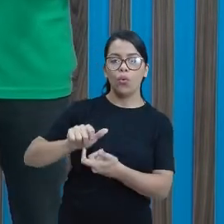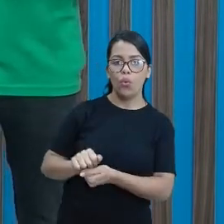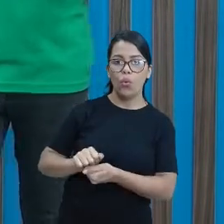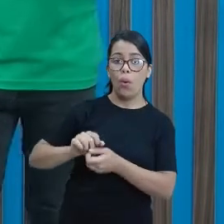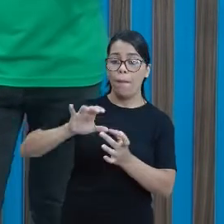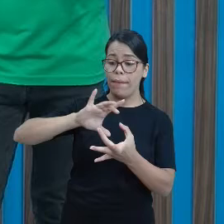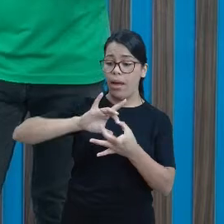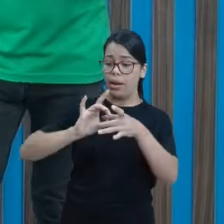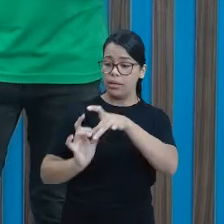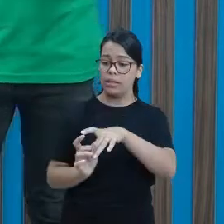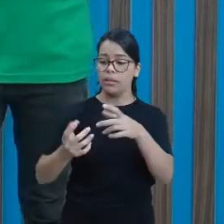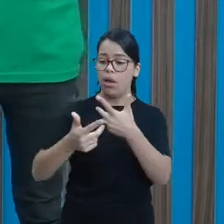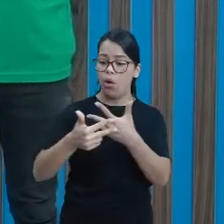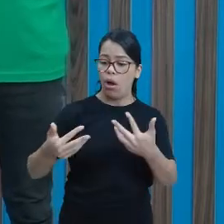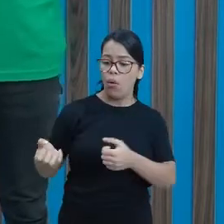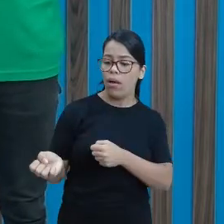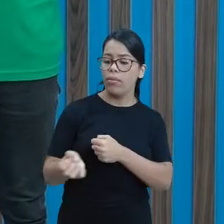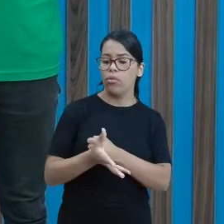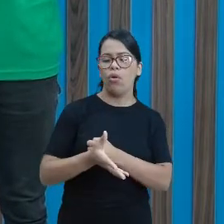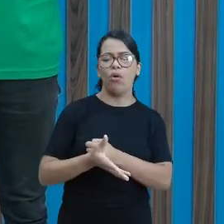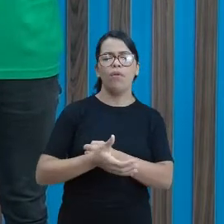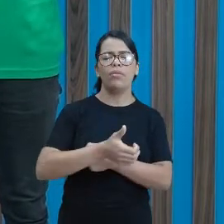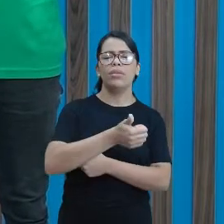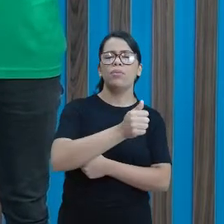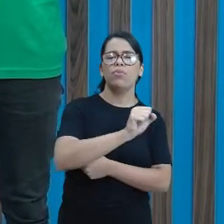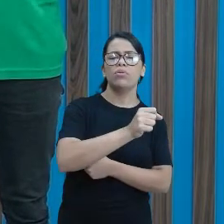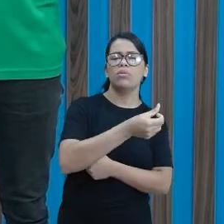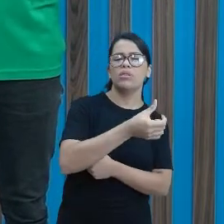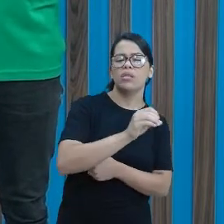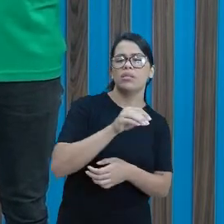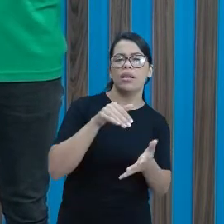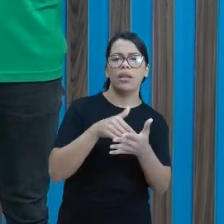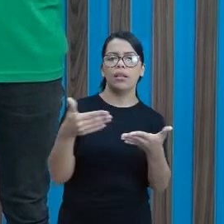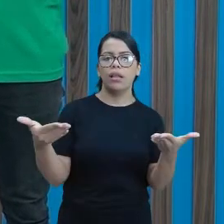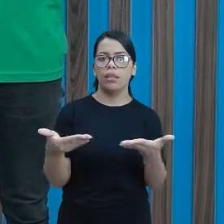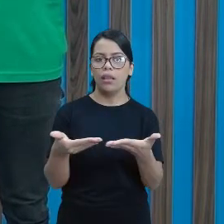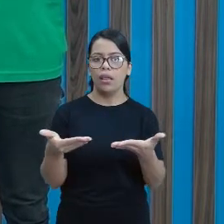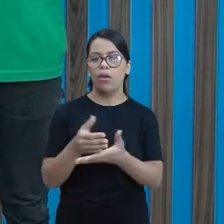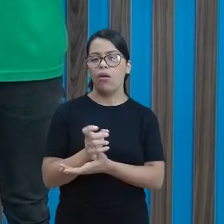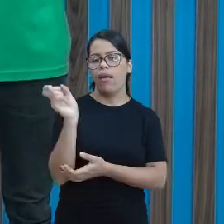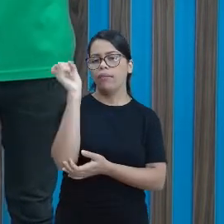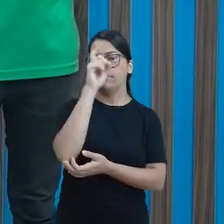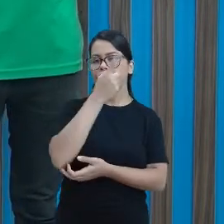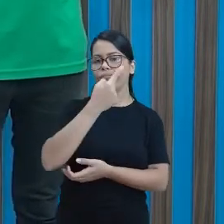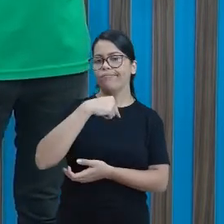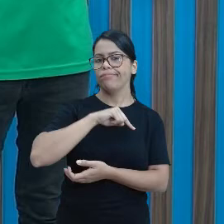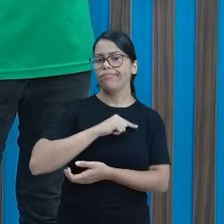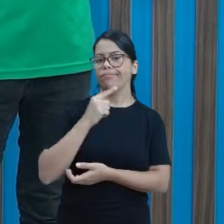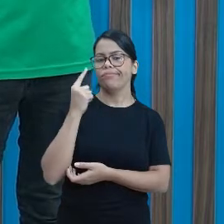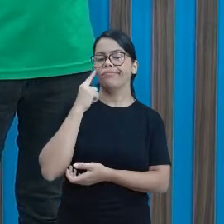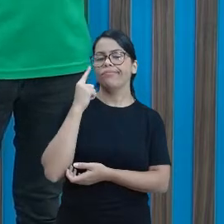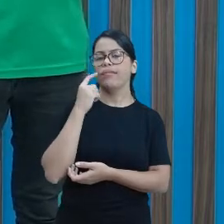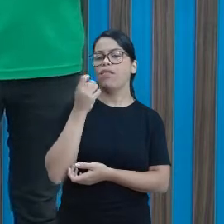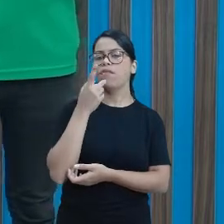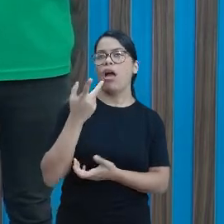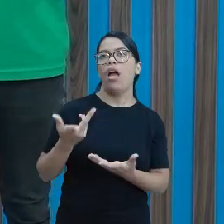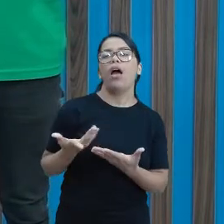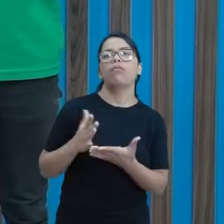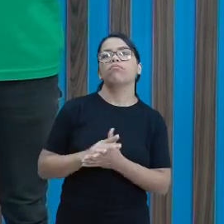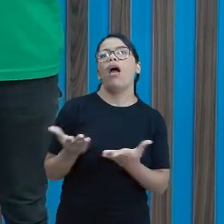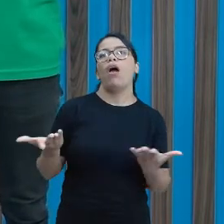novo, de 1990 para cá. Então, é difícil a gente dizer assim, não, eu entendo